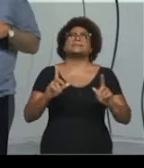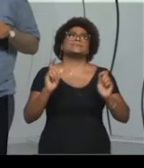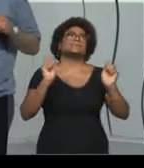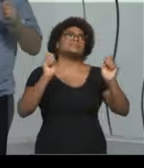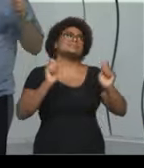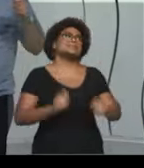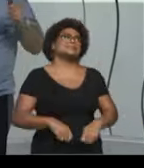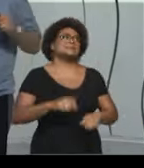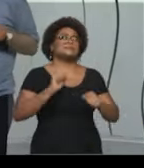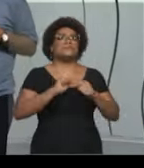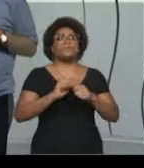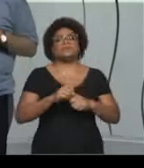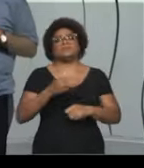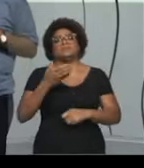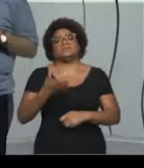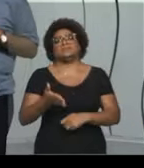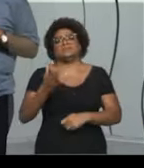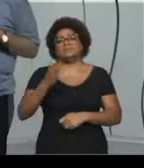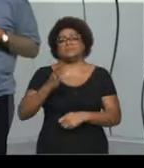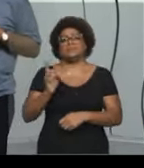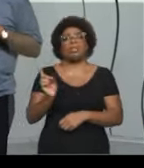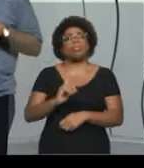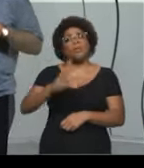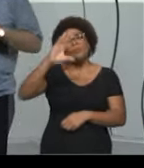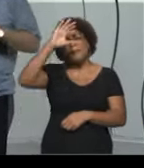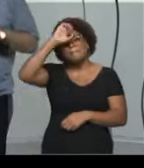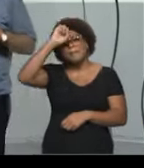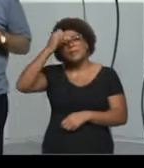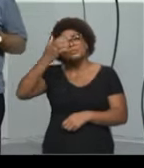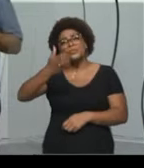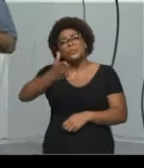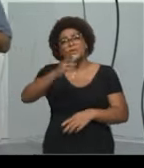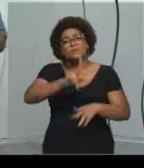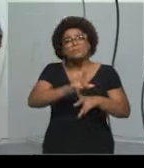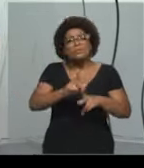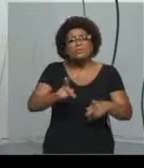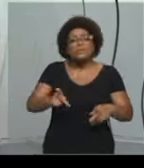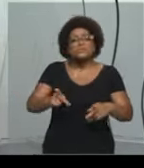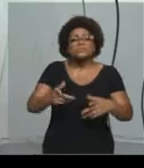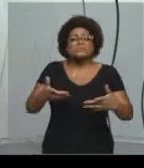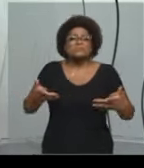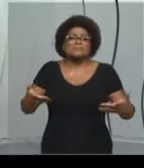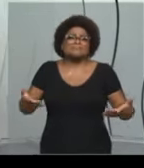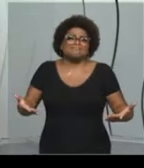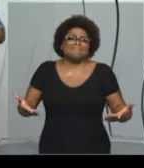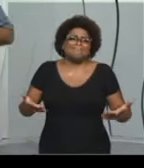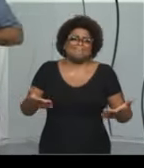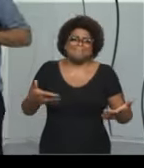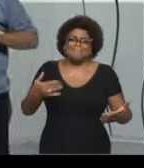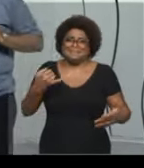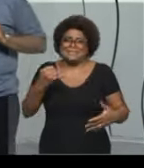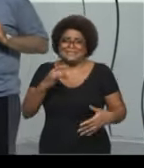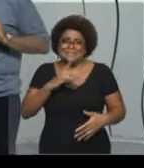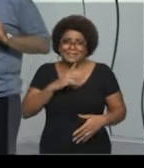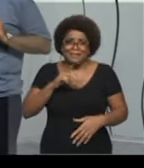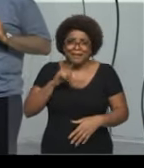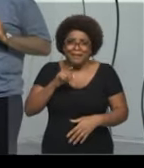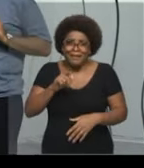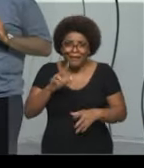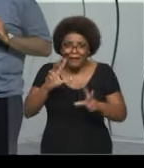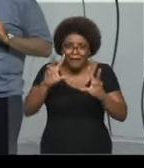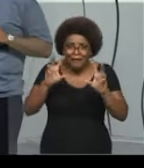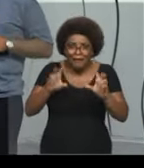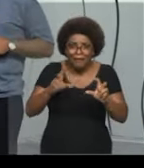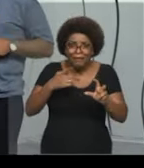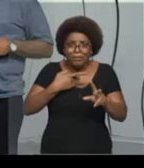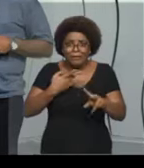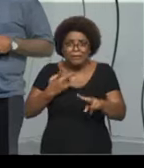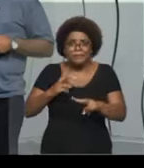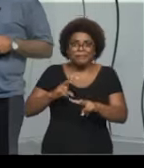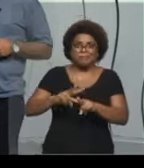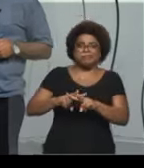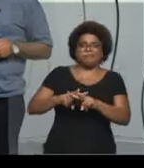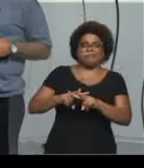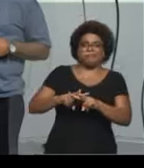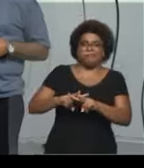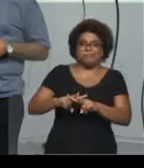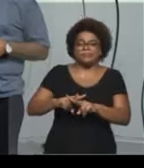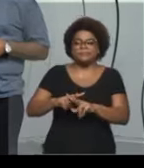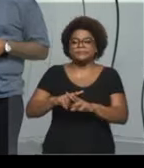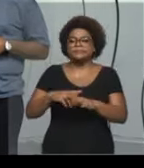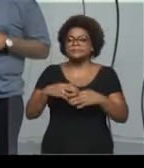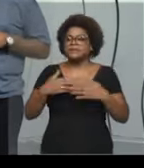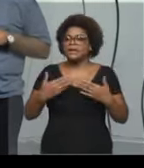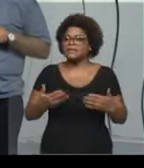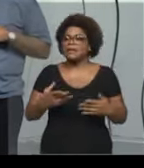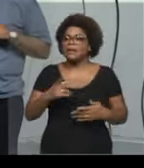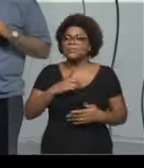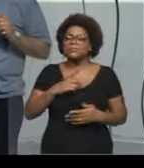de jeito nenhum, né? Entre aspas. Na hora que chega a questão com esse assunto aqui, eu travo. Né? Então, são temas simples,